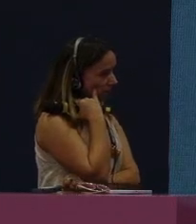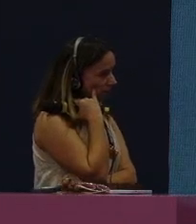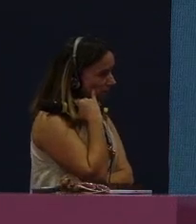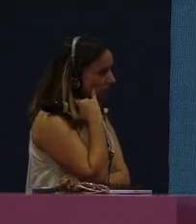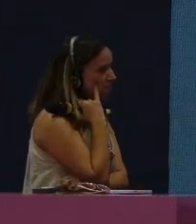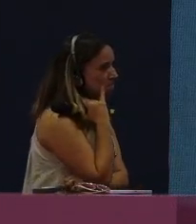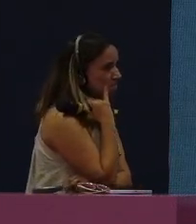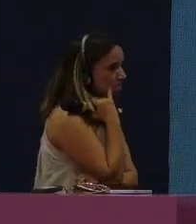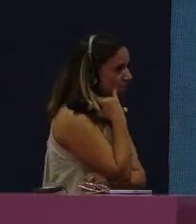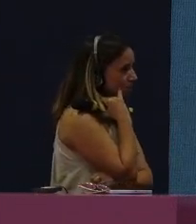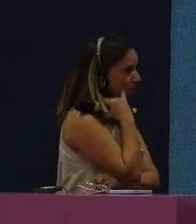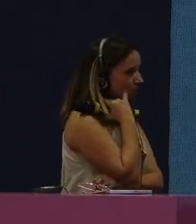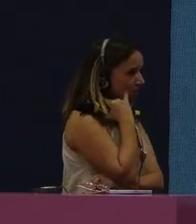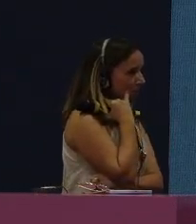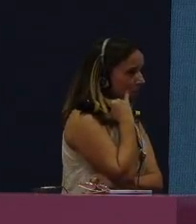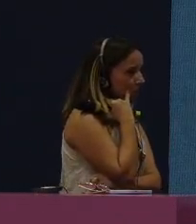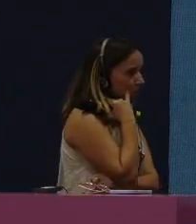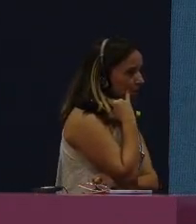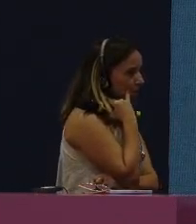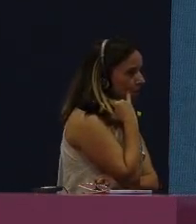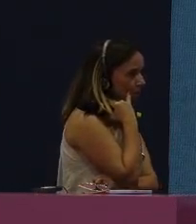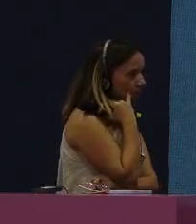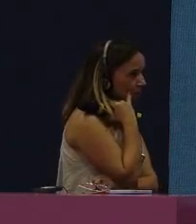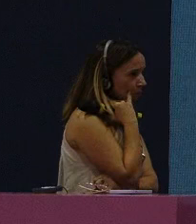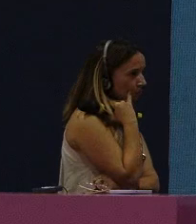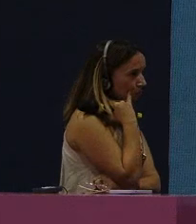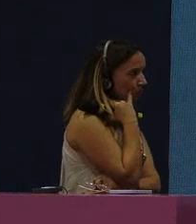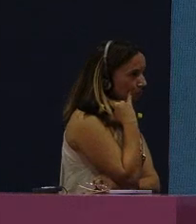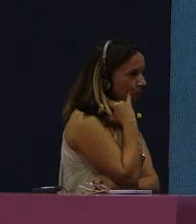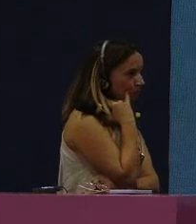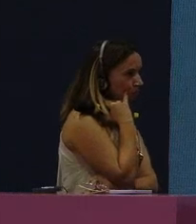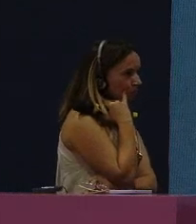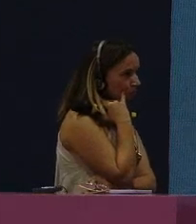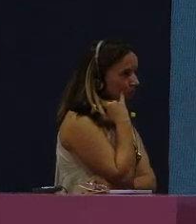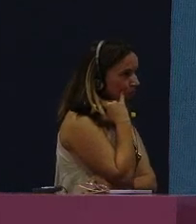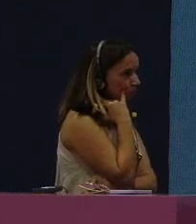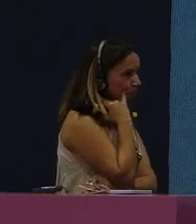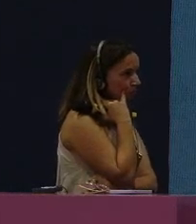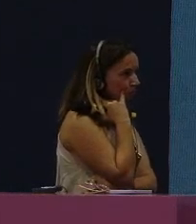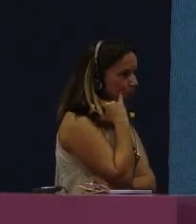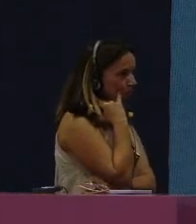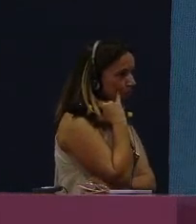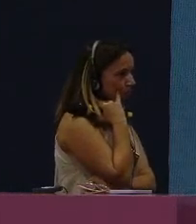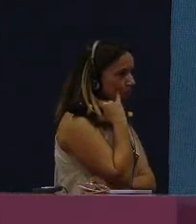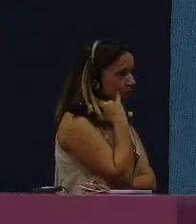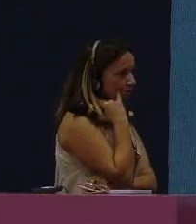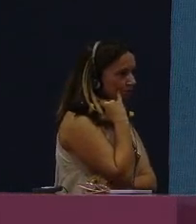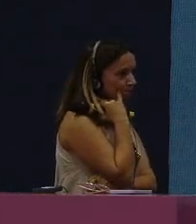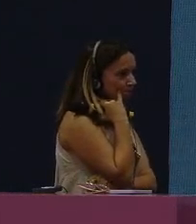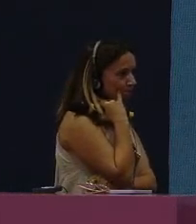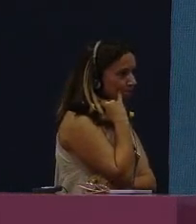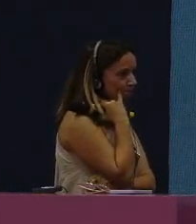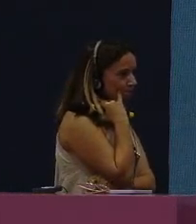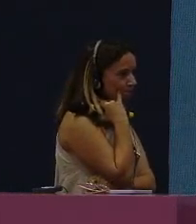do volume de variáveis e desses desafios da geração distribuída e tudo mais, ficou